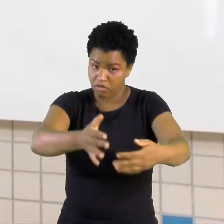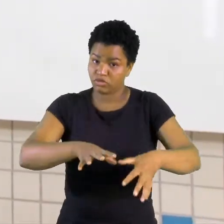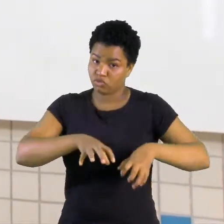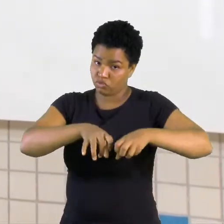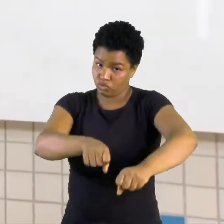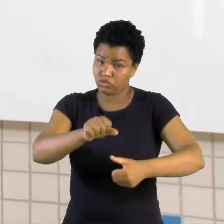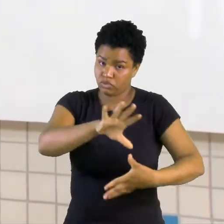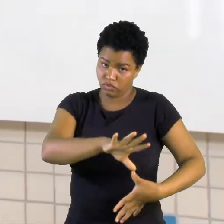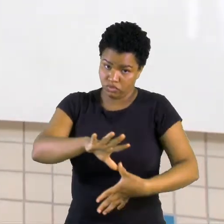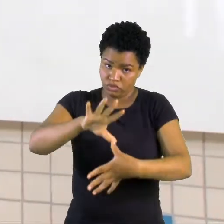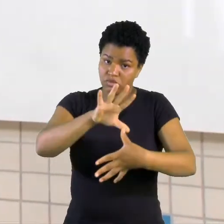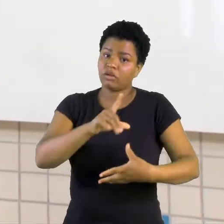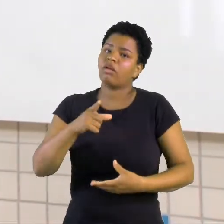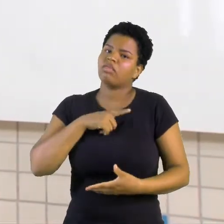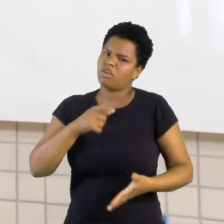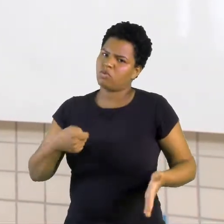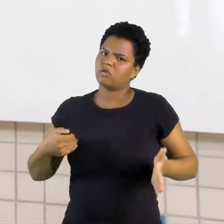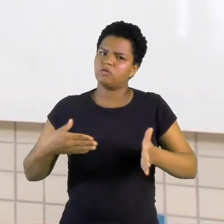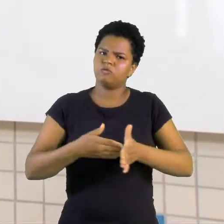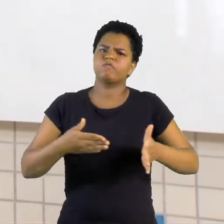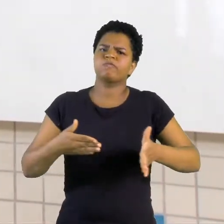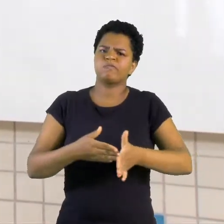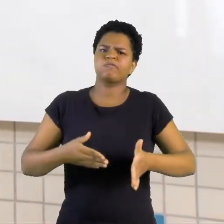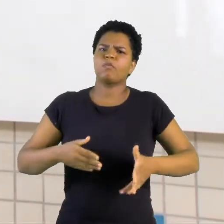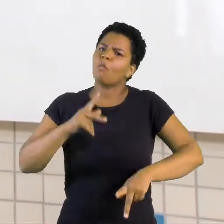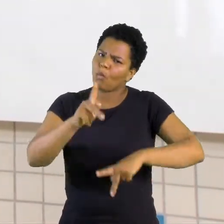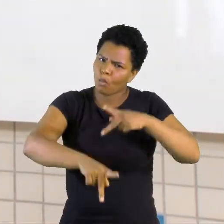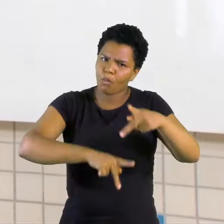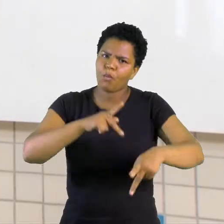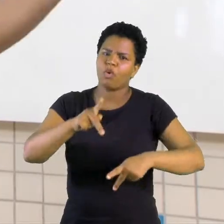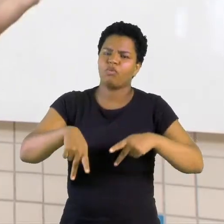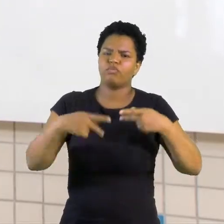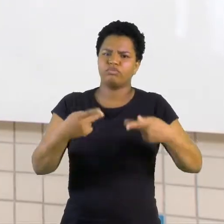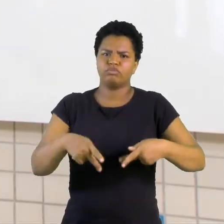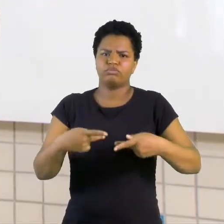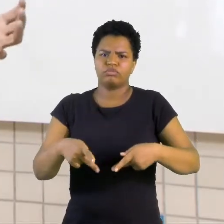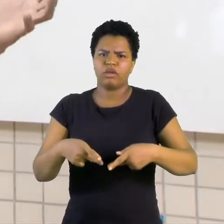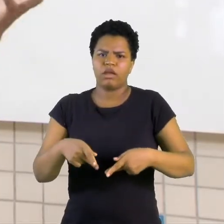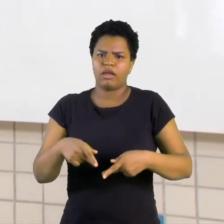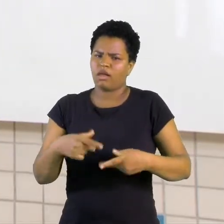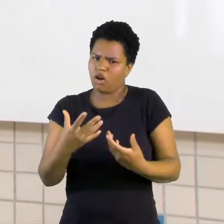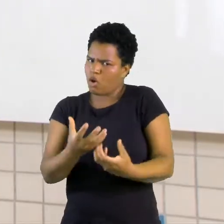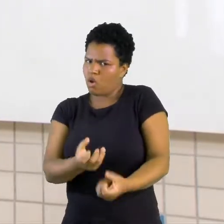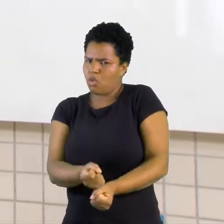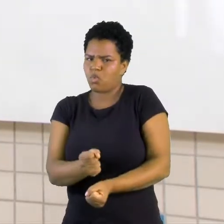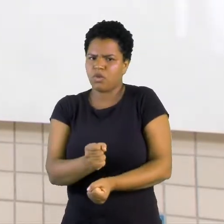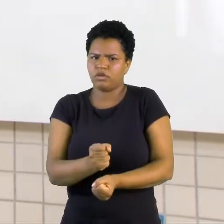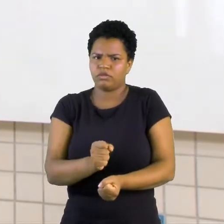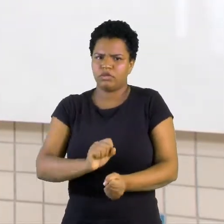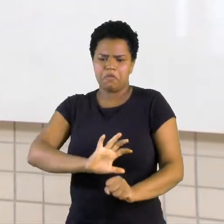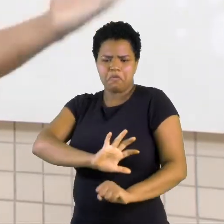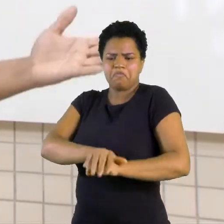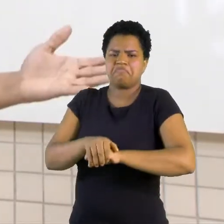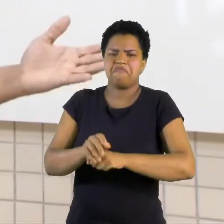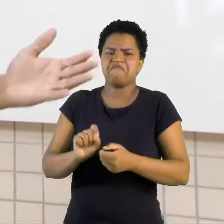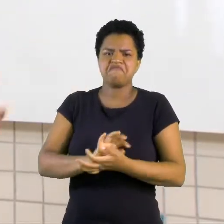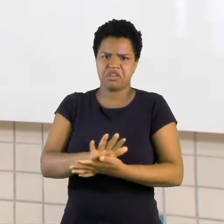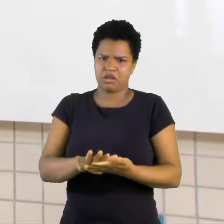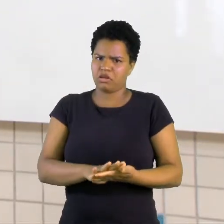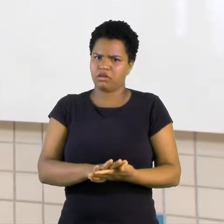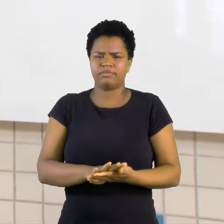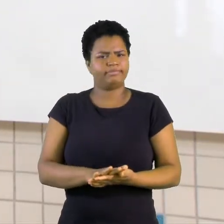foi um processo que teve uma grande resistência dos povos nativos. Eles não aceitaram, né, serem usurpados e não fazerem